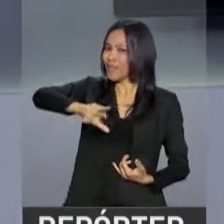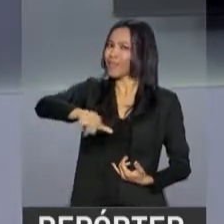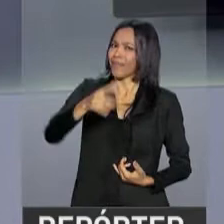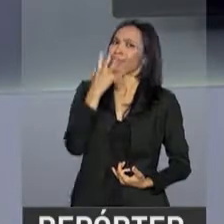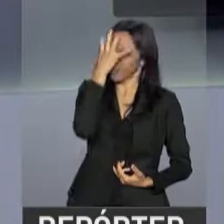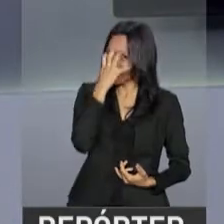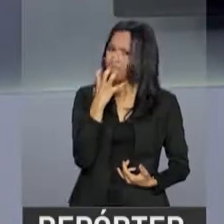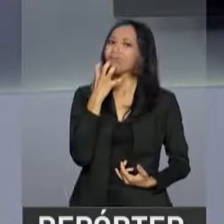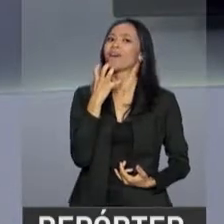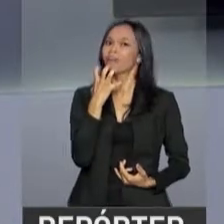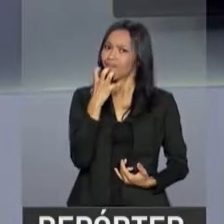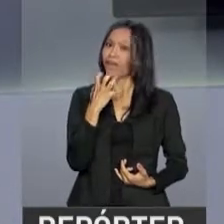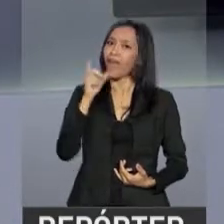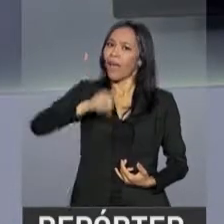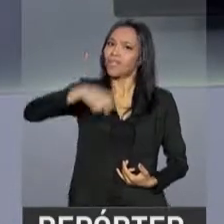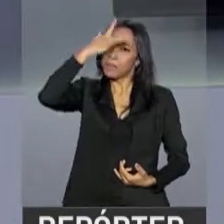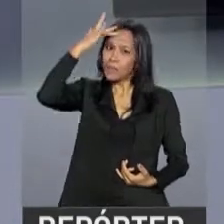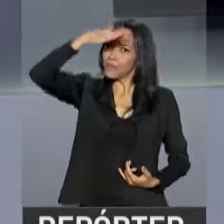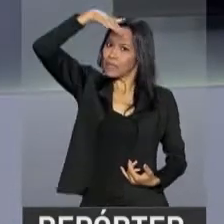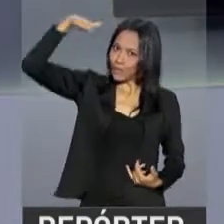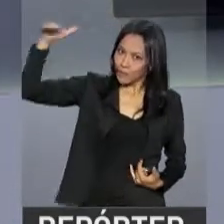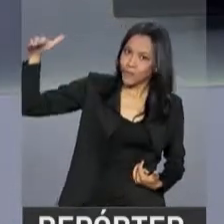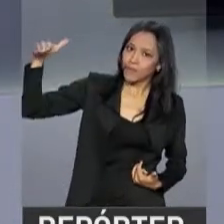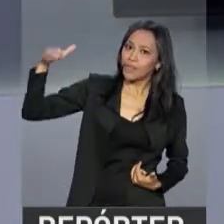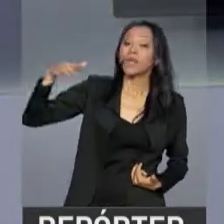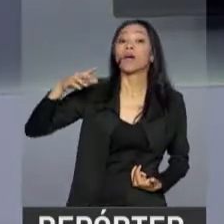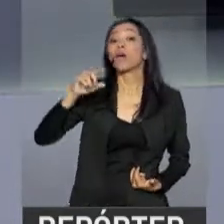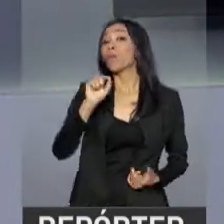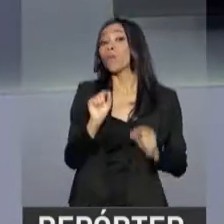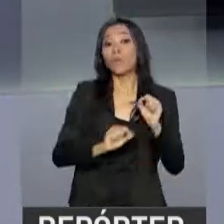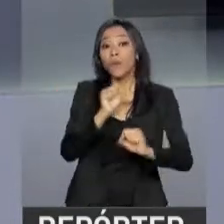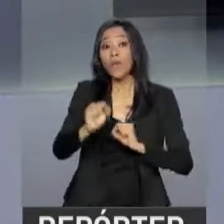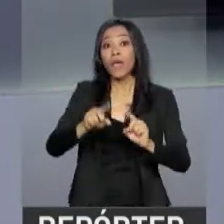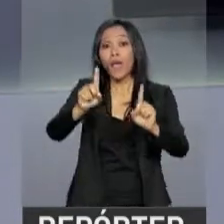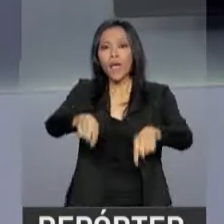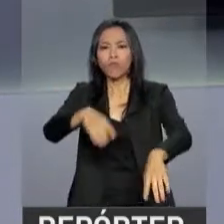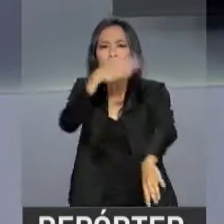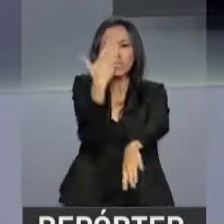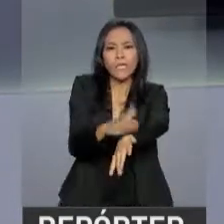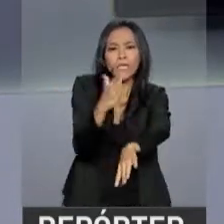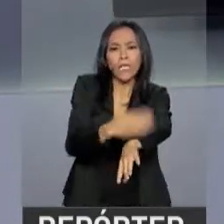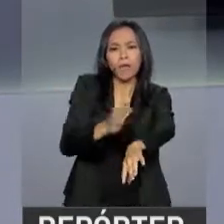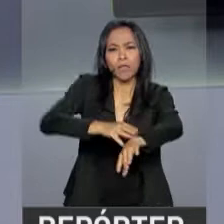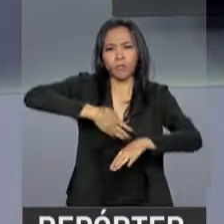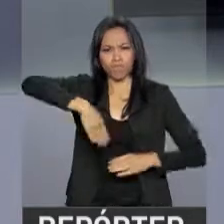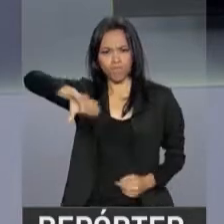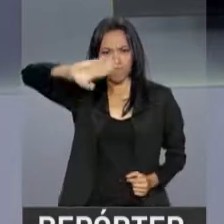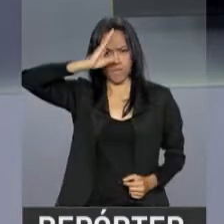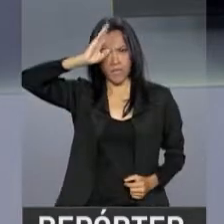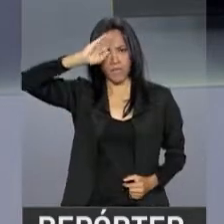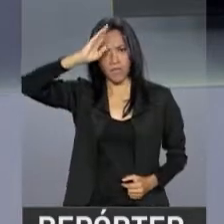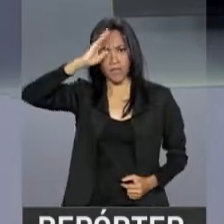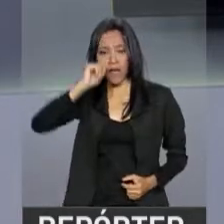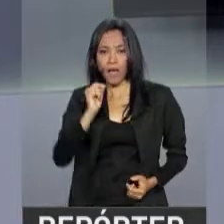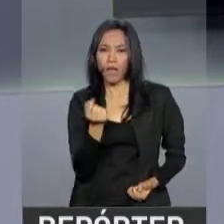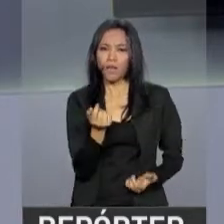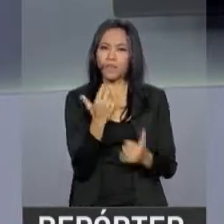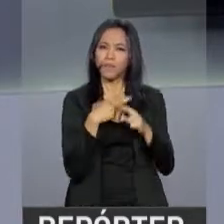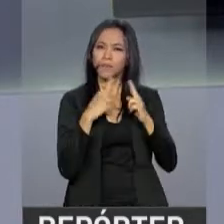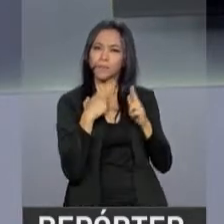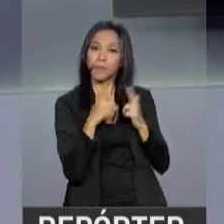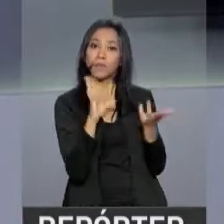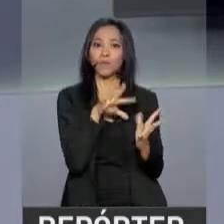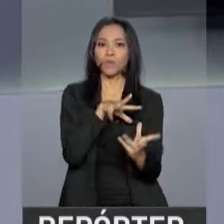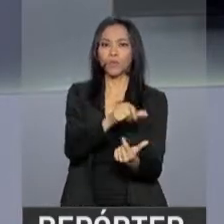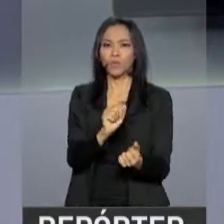séria coisa de gente grande nada mais do que o maior treinamento militar simulado do mundo um jogo